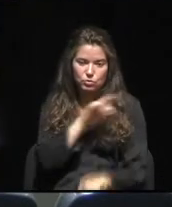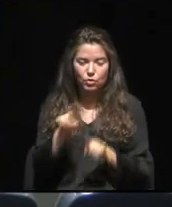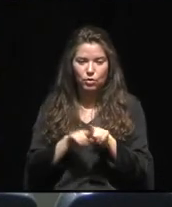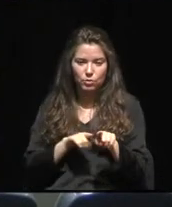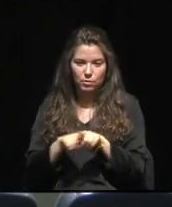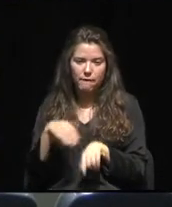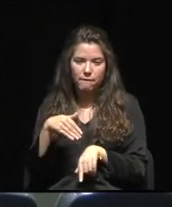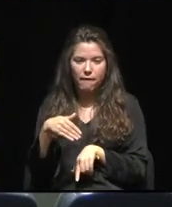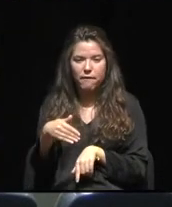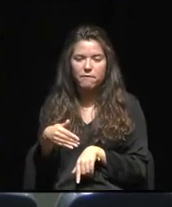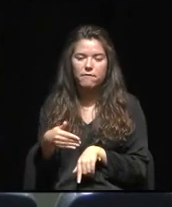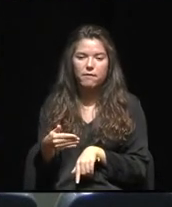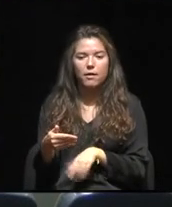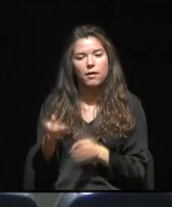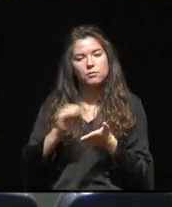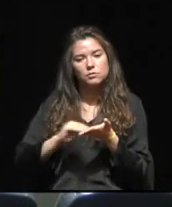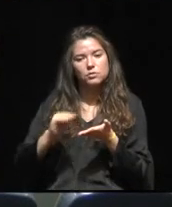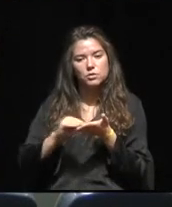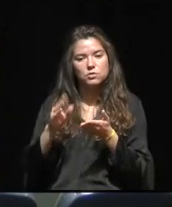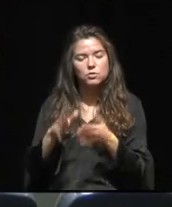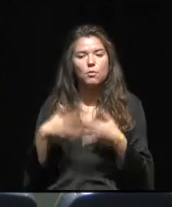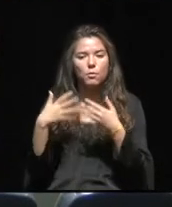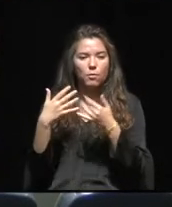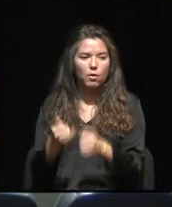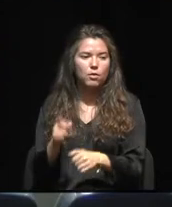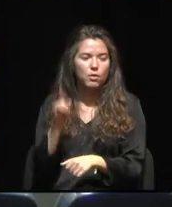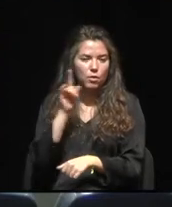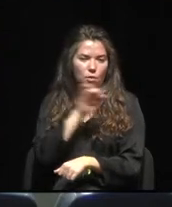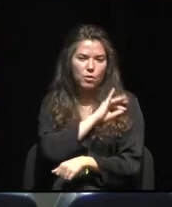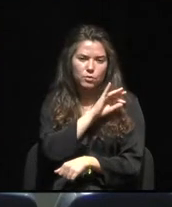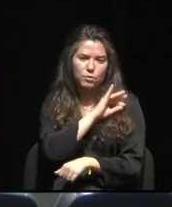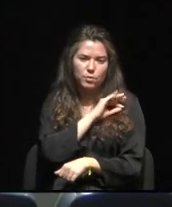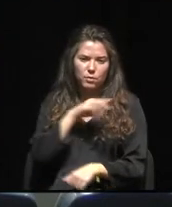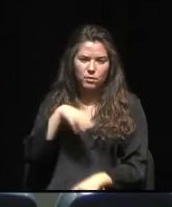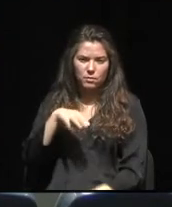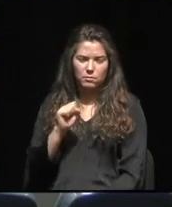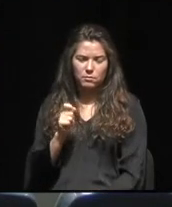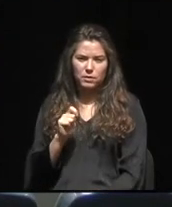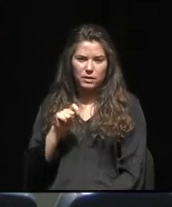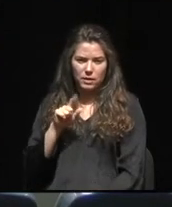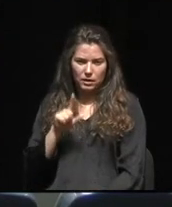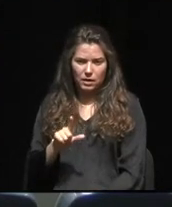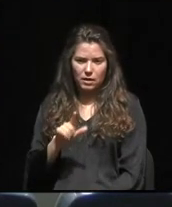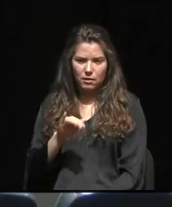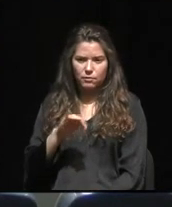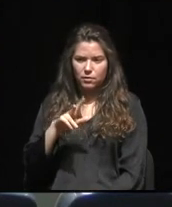Deputado vamos passar aos próximos inscritos Deputado Miguel Ferreira da Silva da iniciativa